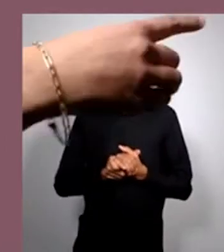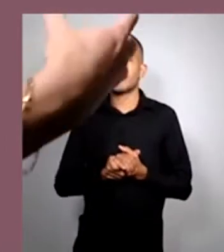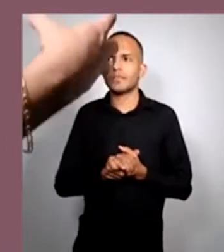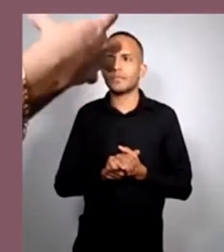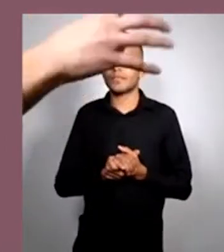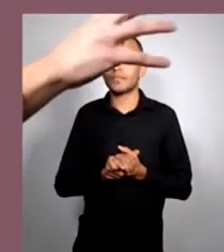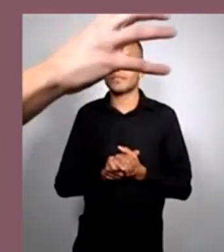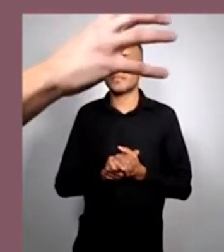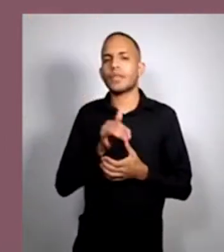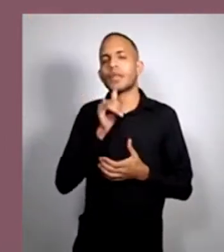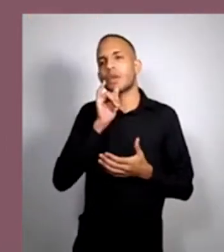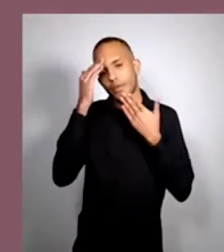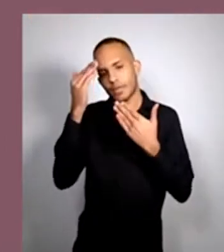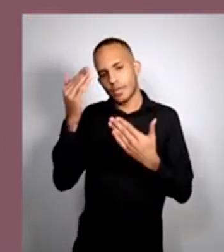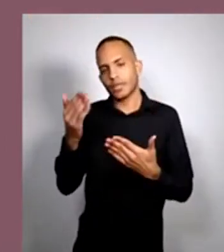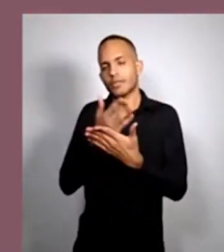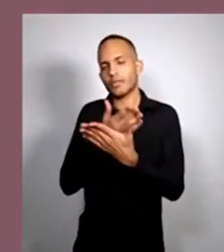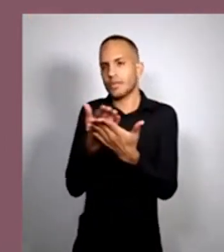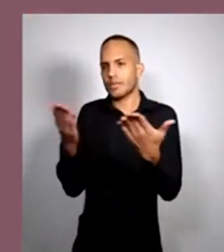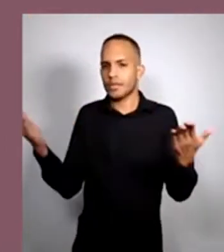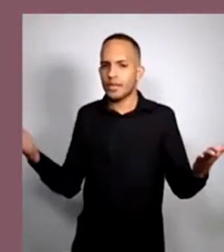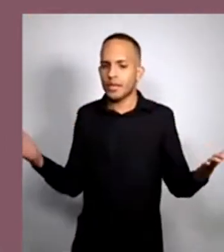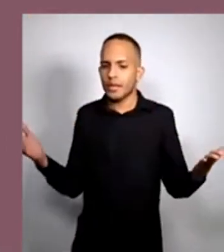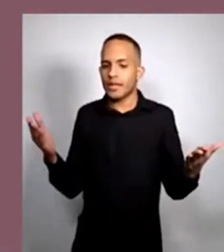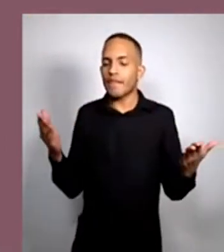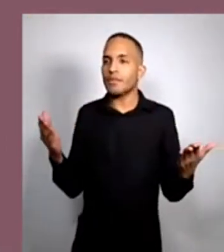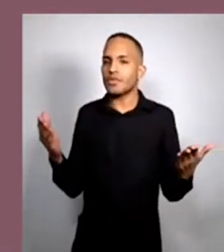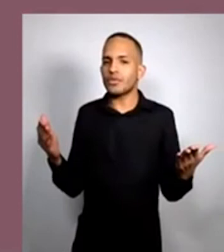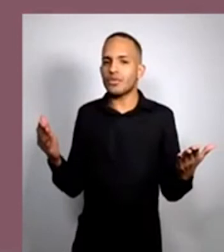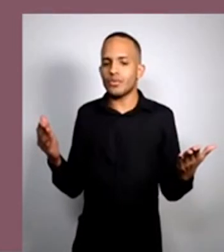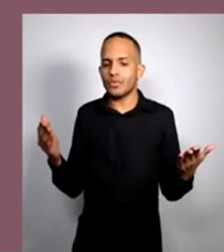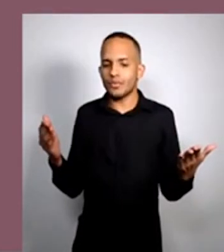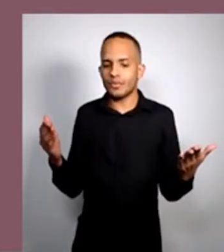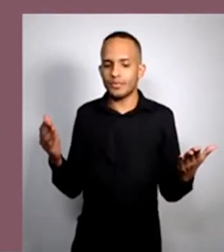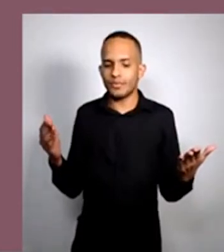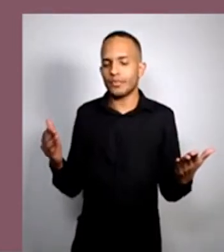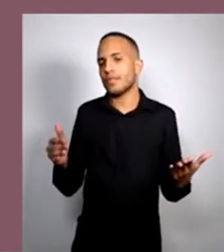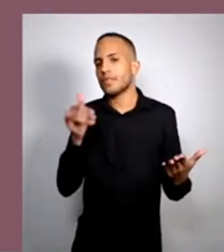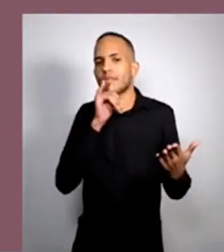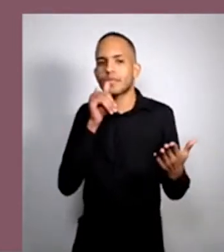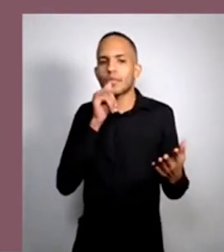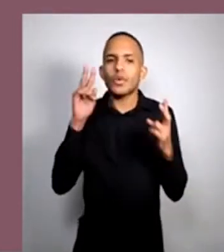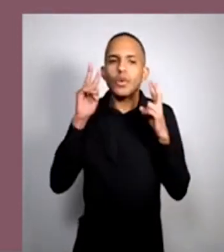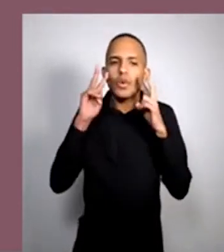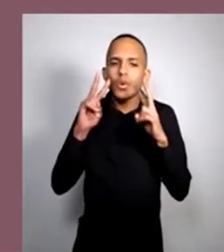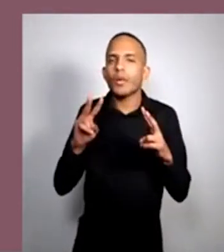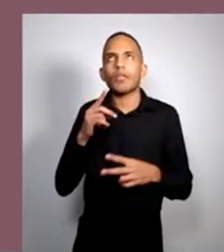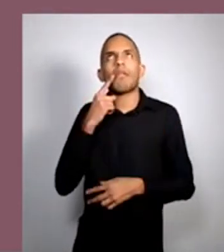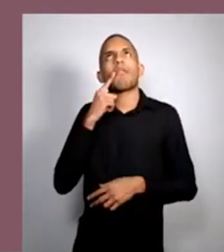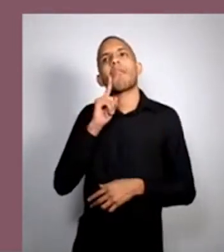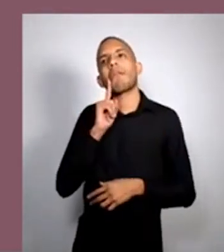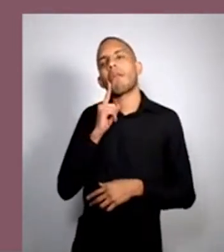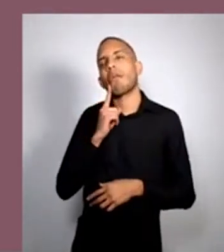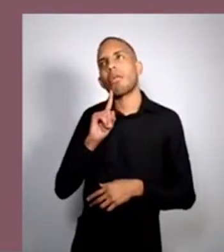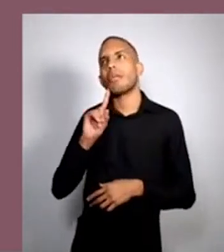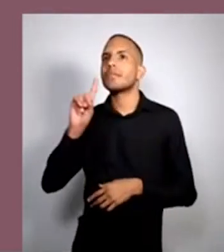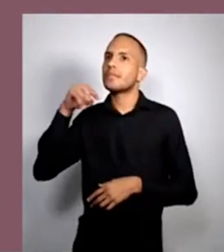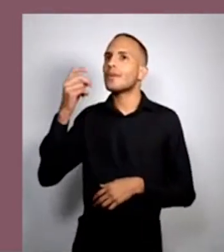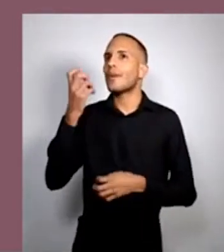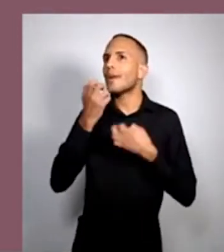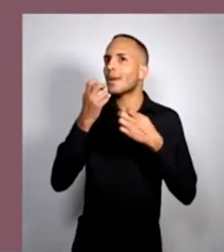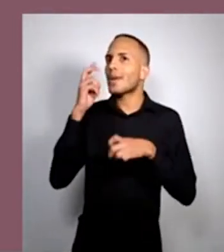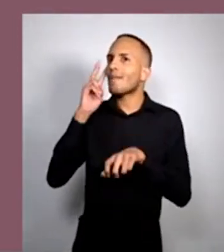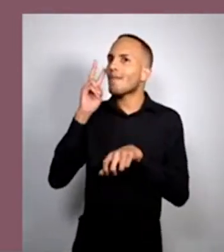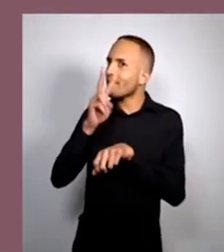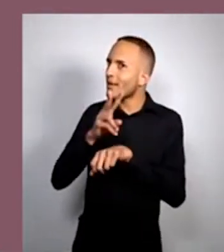Muito obrigado, Naruna, Lia, professora Petronila. Eu estou aqui olhando, babando, né? Depois eu até quero rever essa live para ver a cara